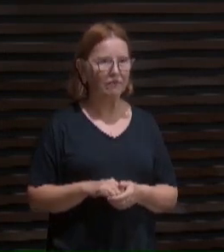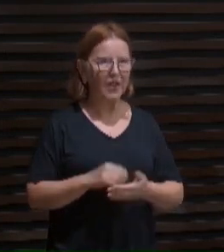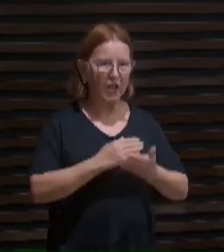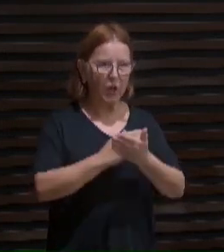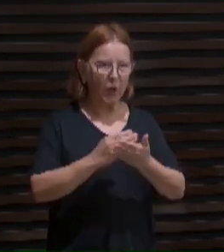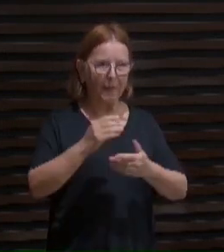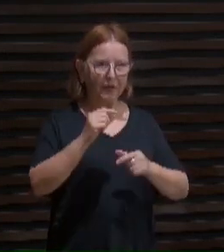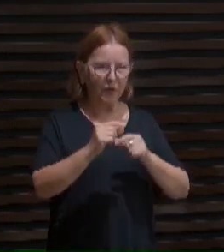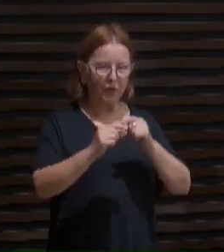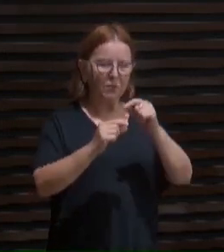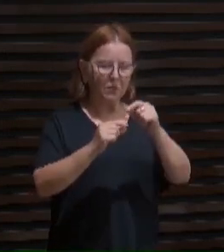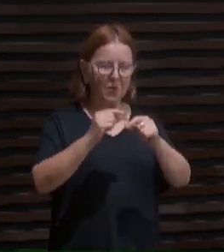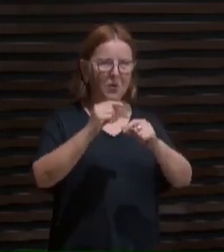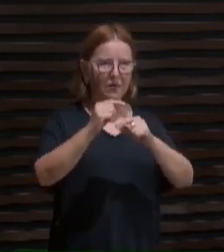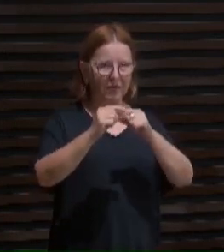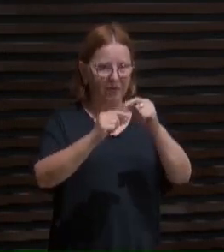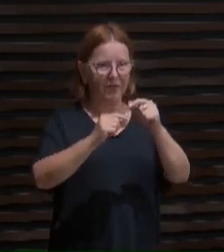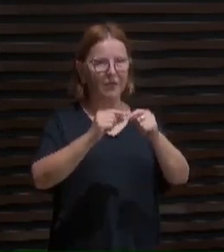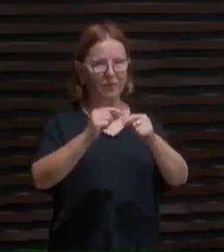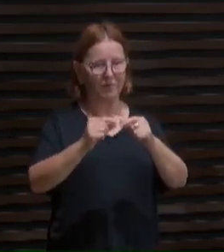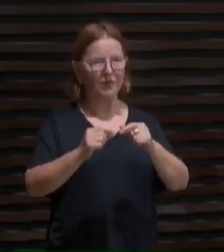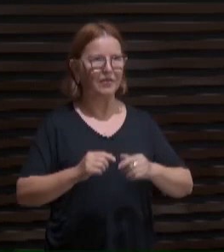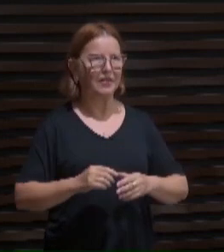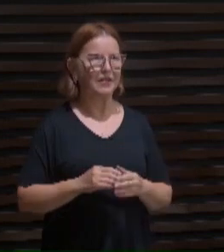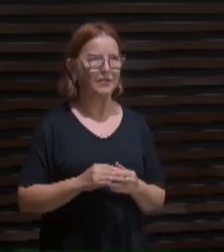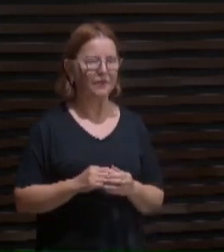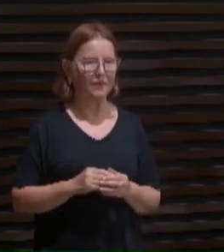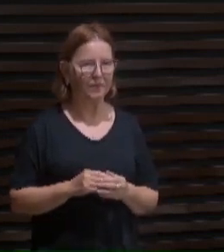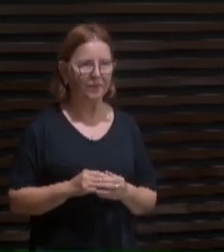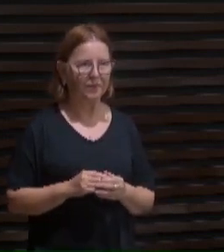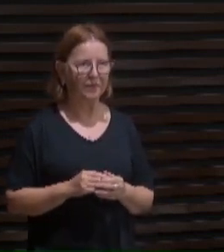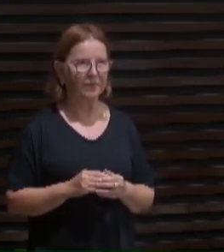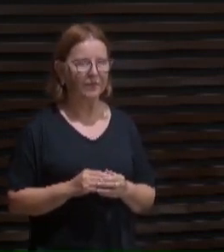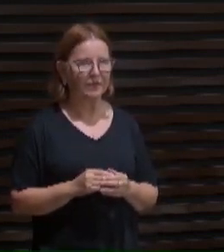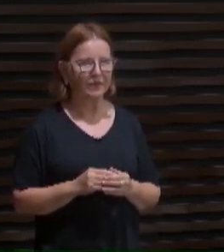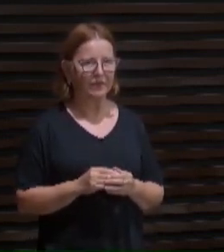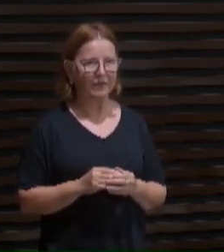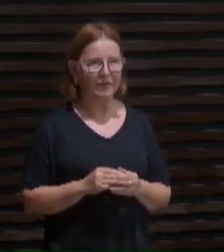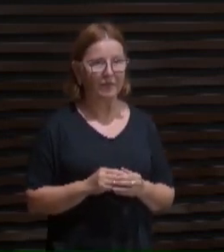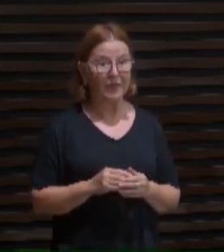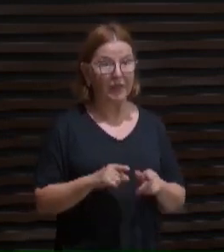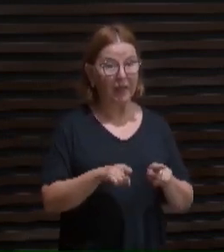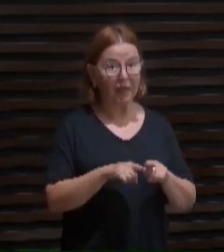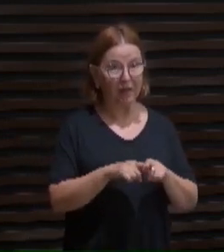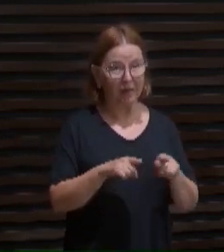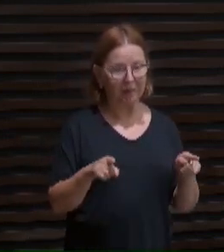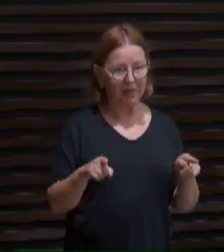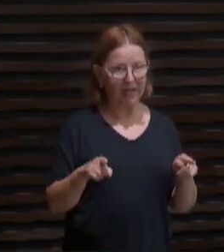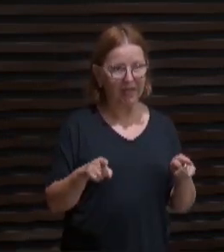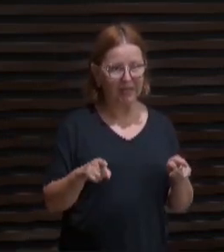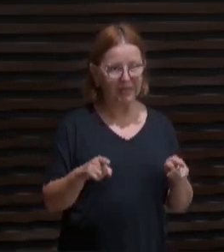lentamente, muito tímida no sentido da cosmovisão, mas ela foi